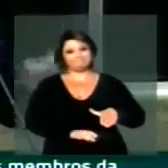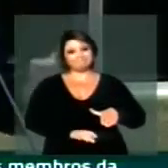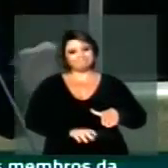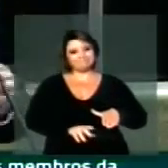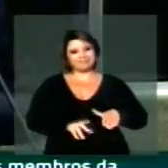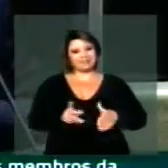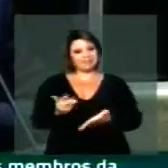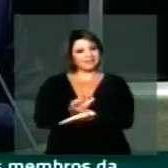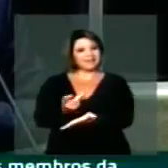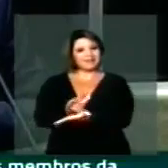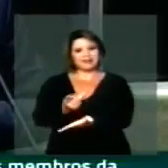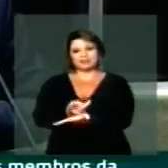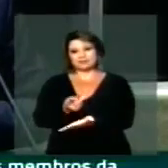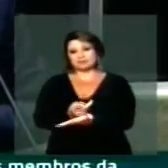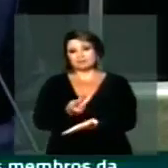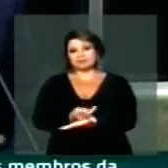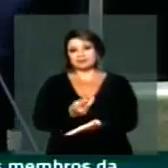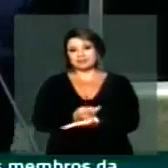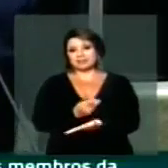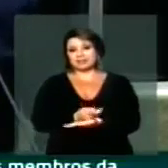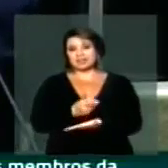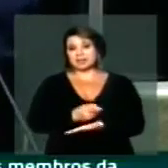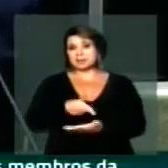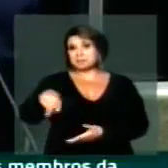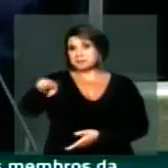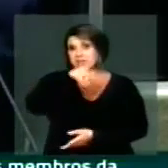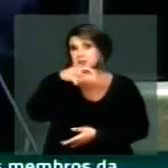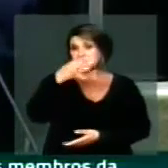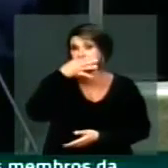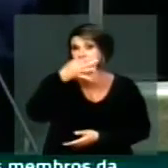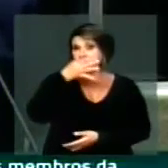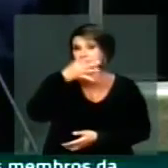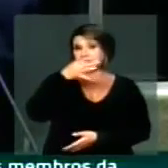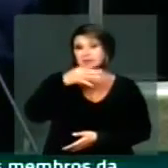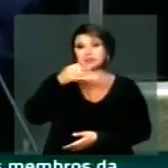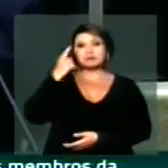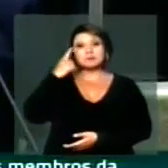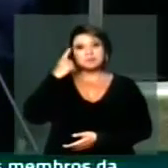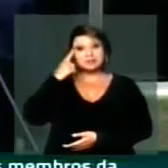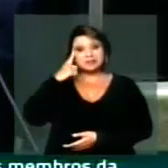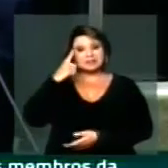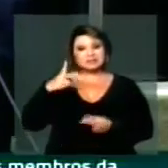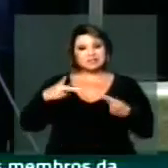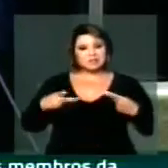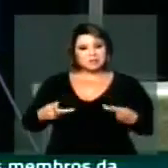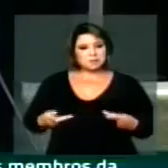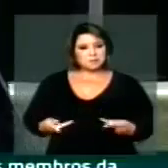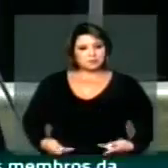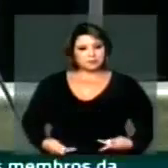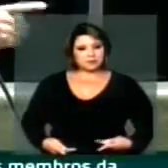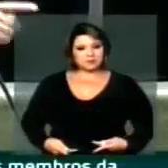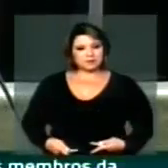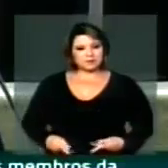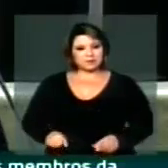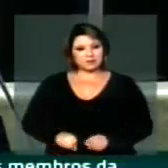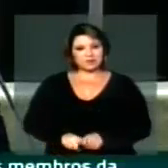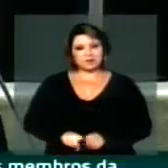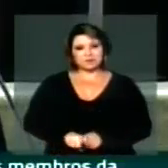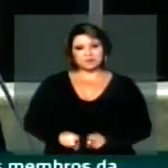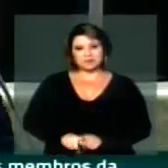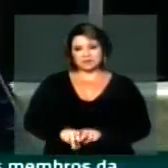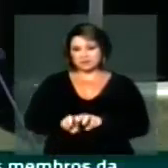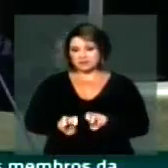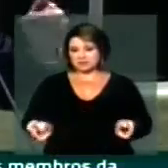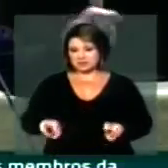erro dramático, porque se alguém aqui um dia se comportasse na presidência,